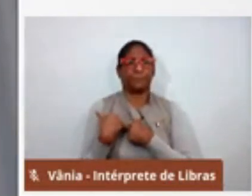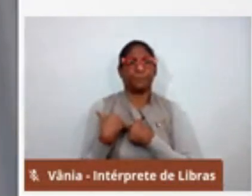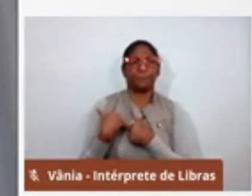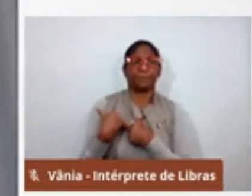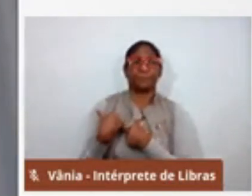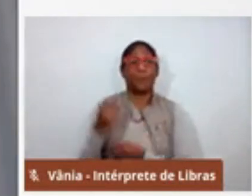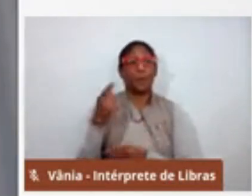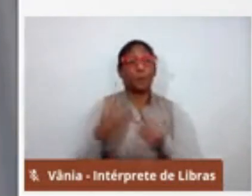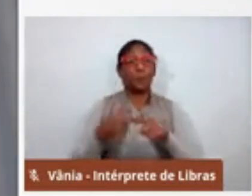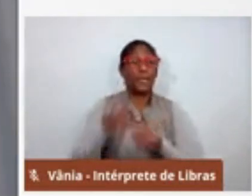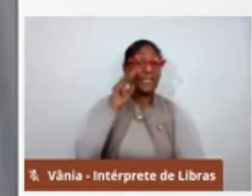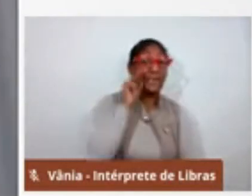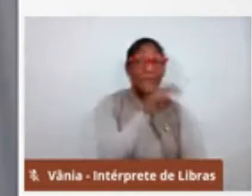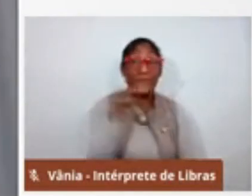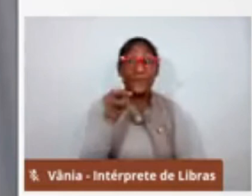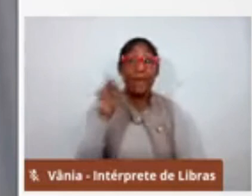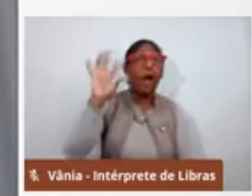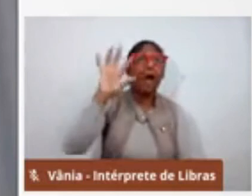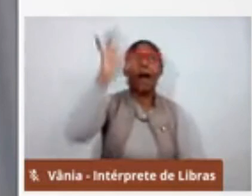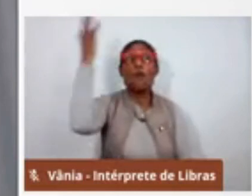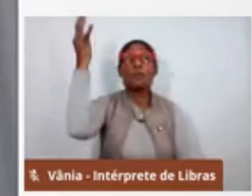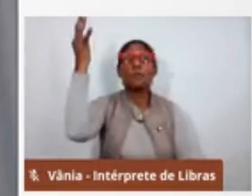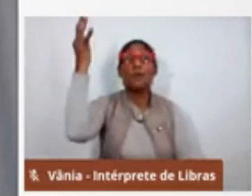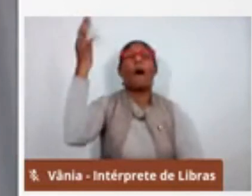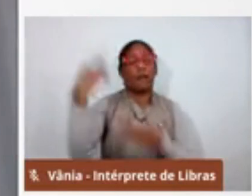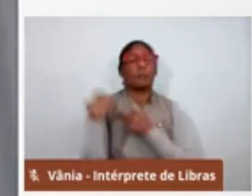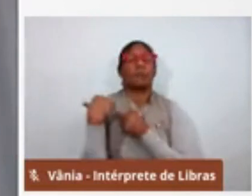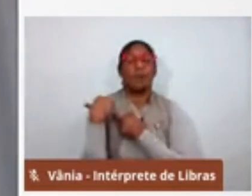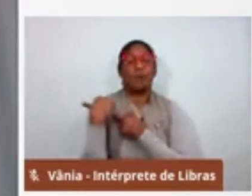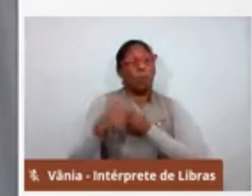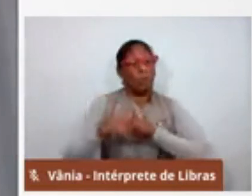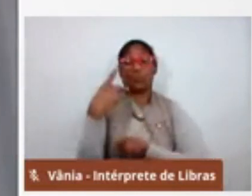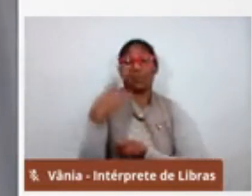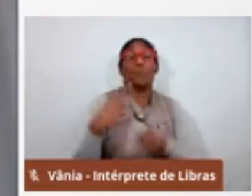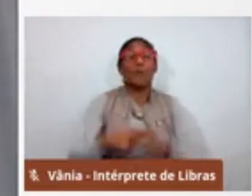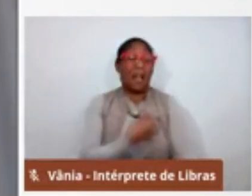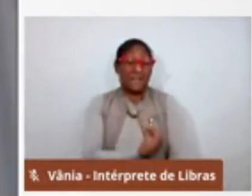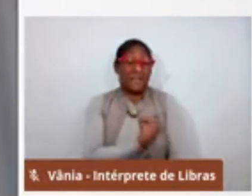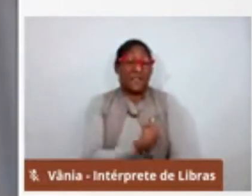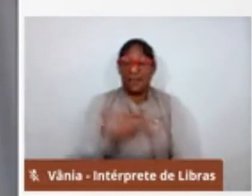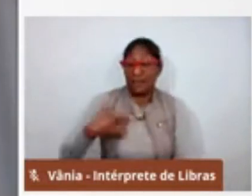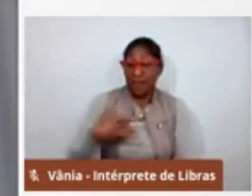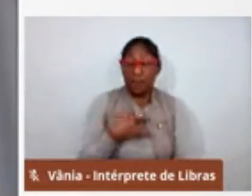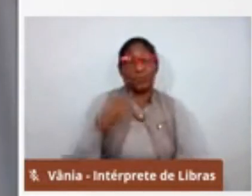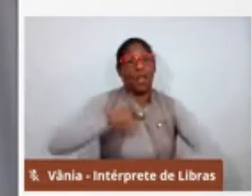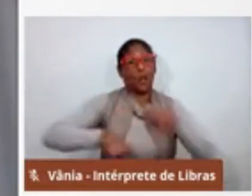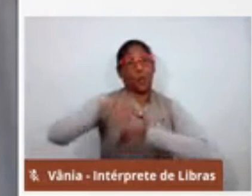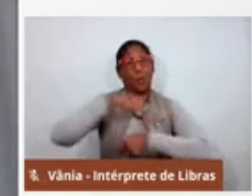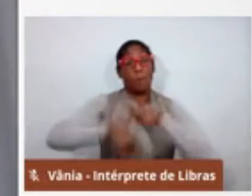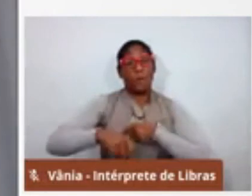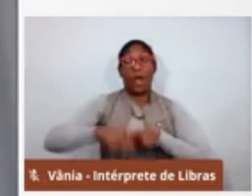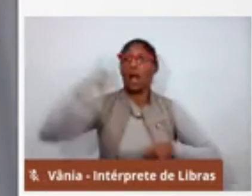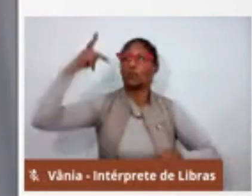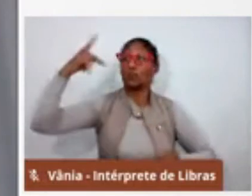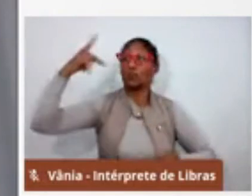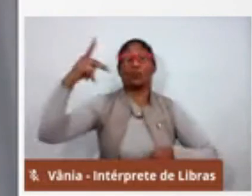observem o que está acontecendo sem a compreensão da sua responsabilidade com a vida, com a saúde, com a economia dos seus municípios, especialmente quando a